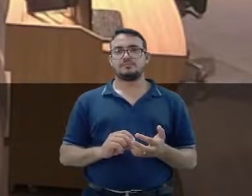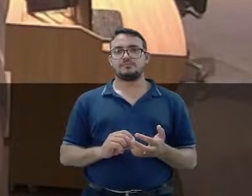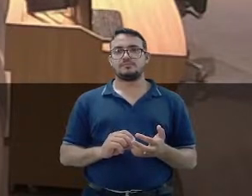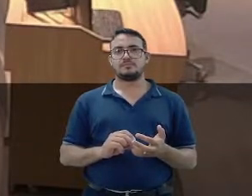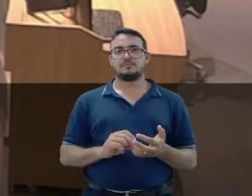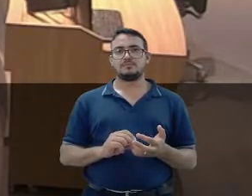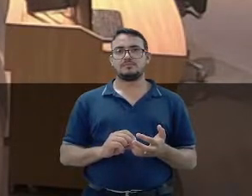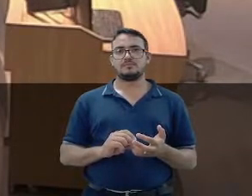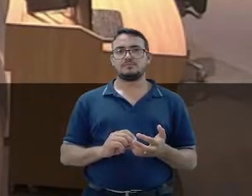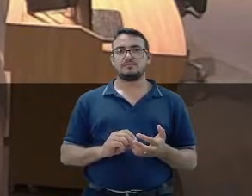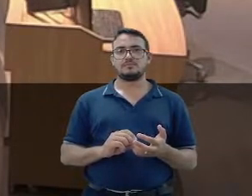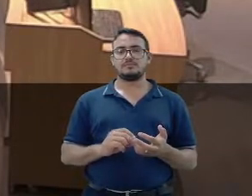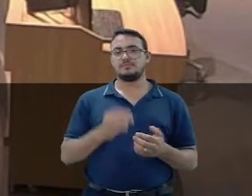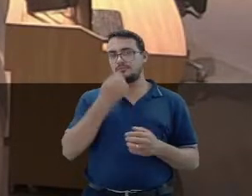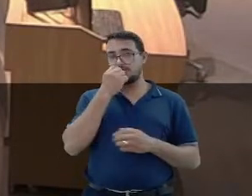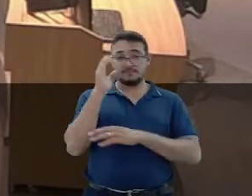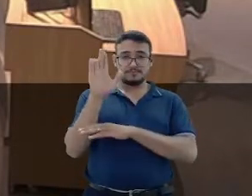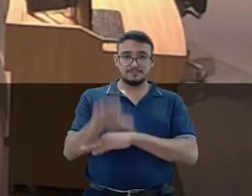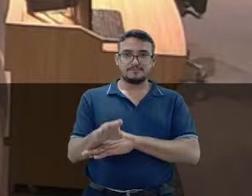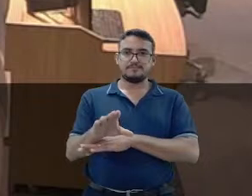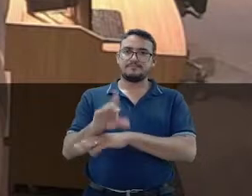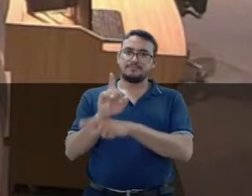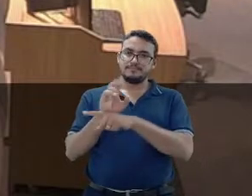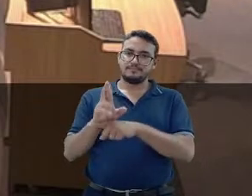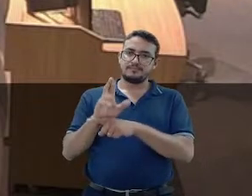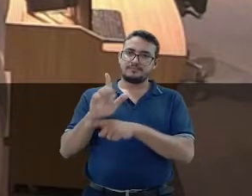Boa tarde, doutora Lorena.